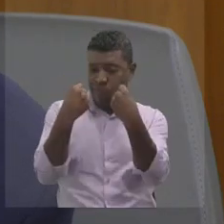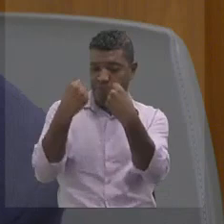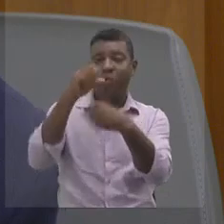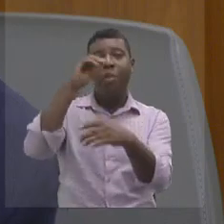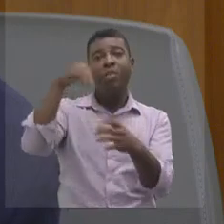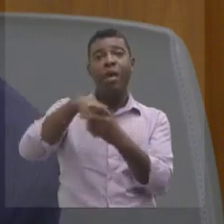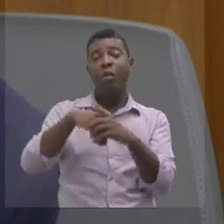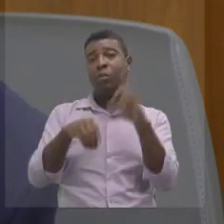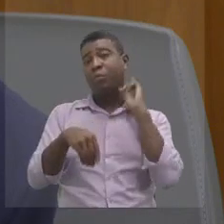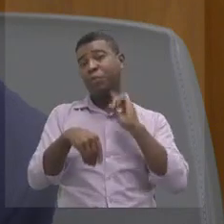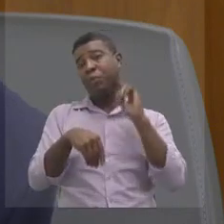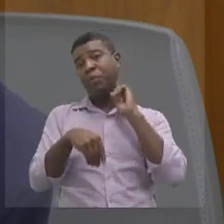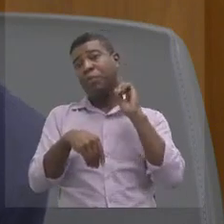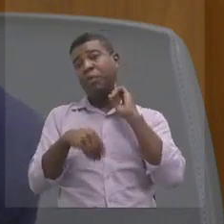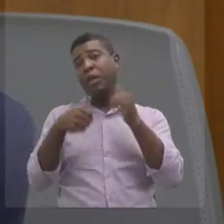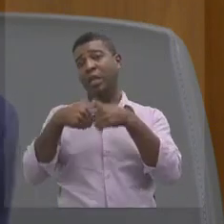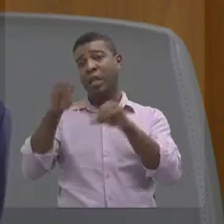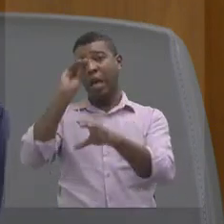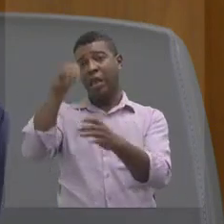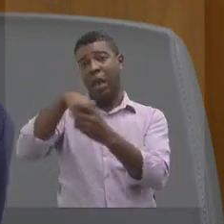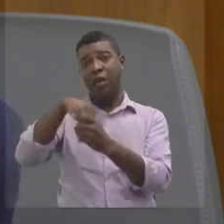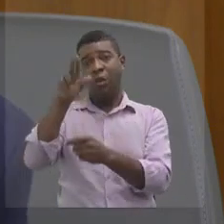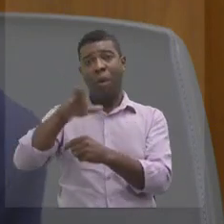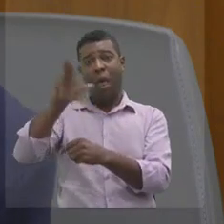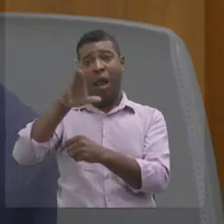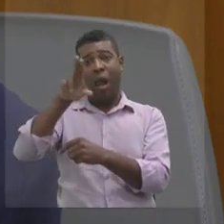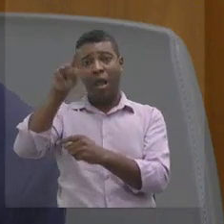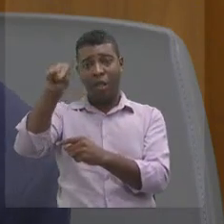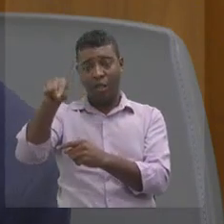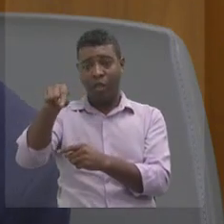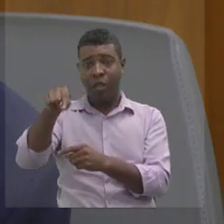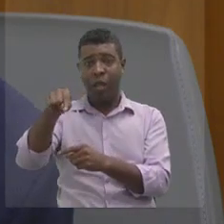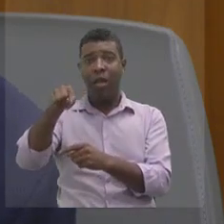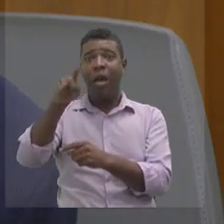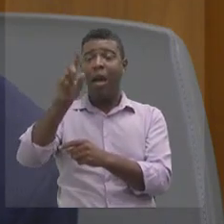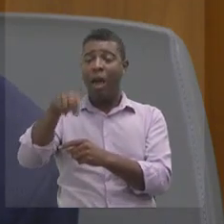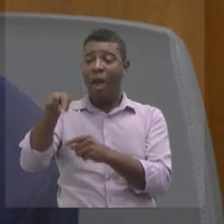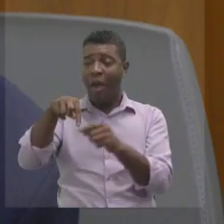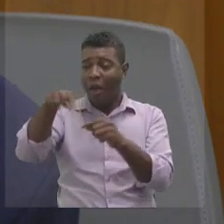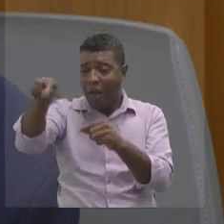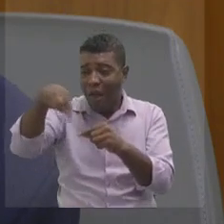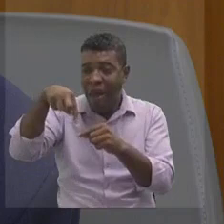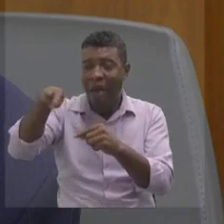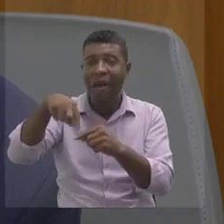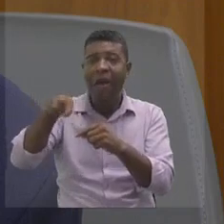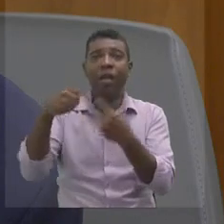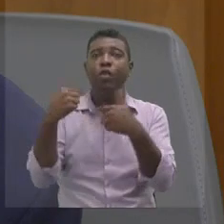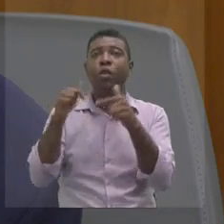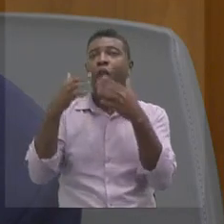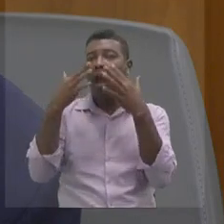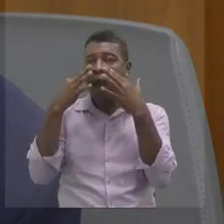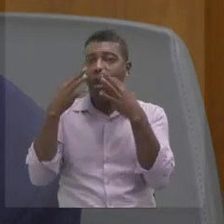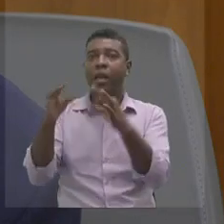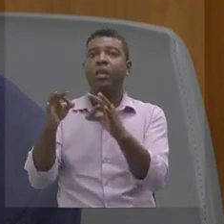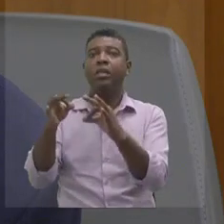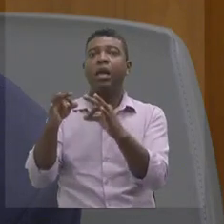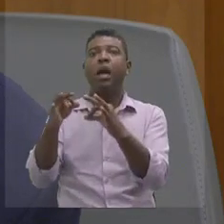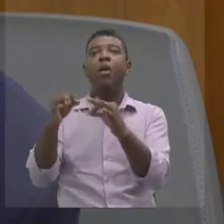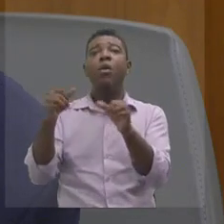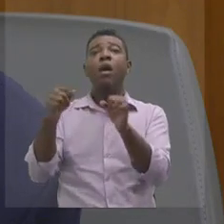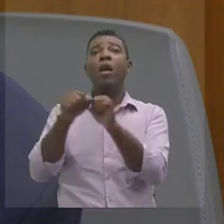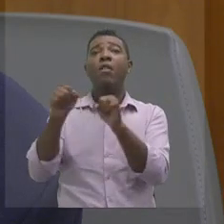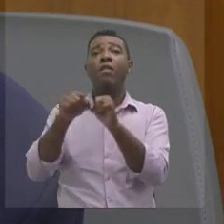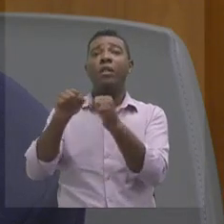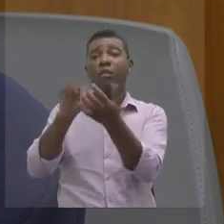e que tá lá em Uberlândia que é justamente esse trecho do anel viário ele não tem tido a atenção e uma reformulação no Distrito Industrial